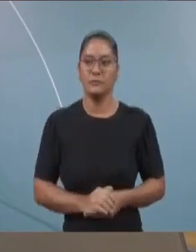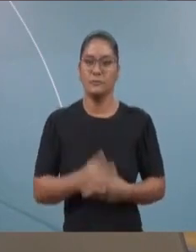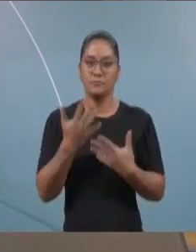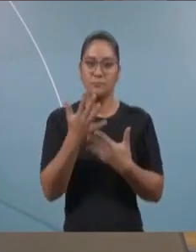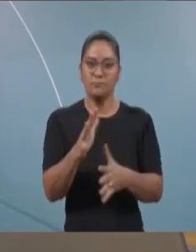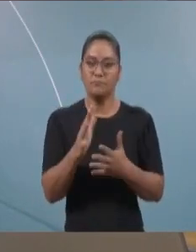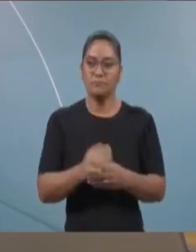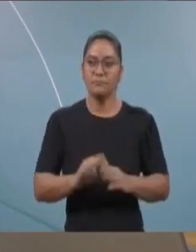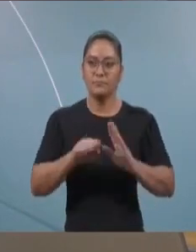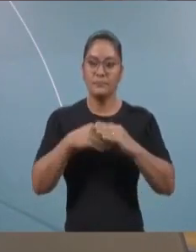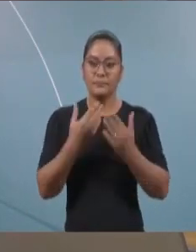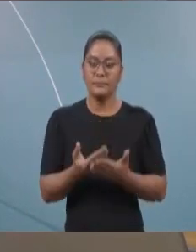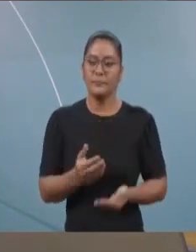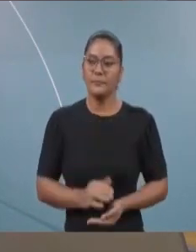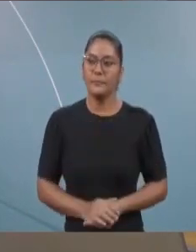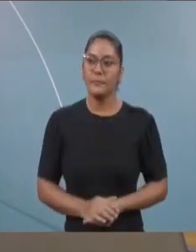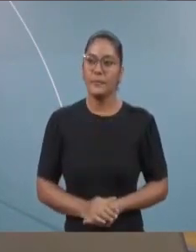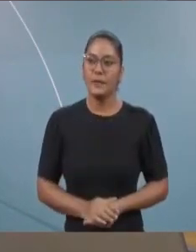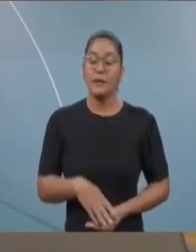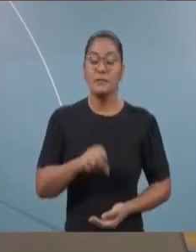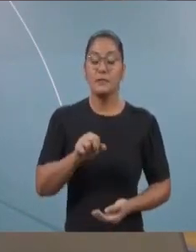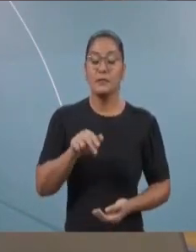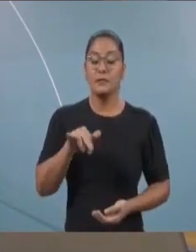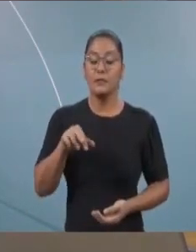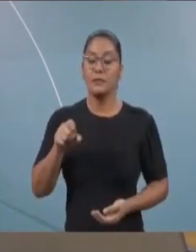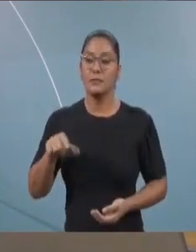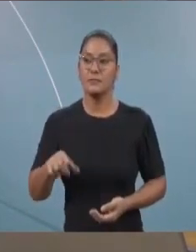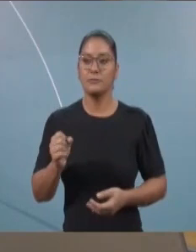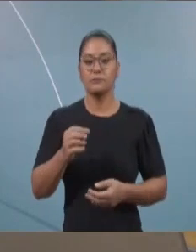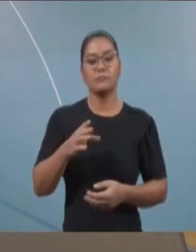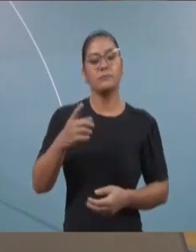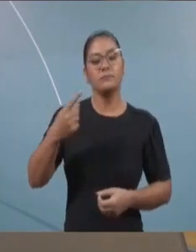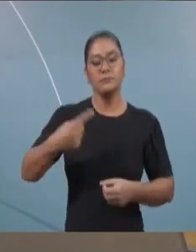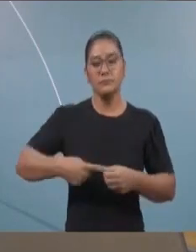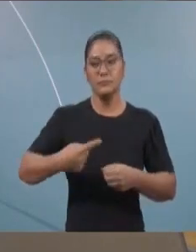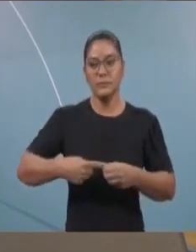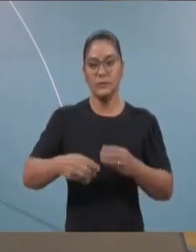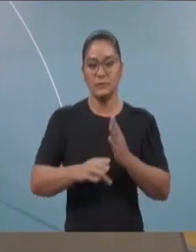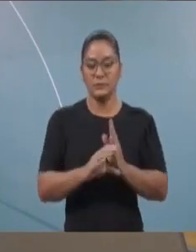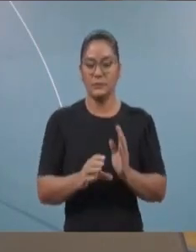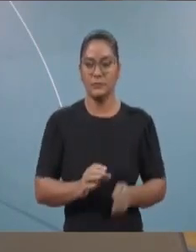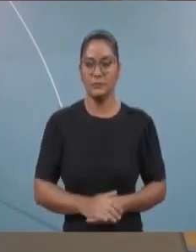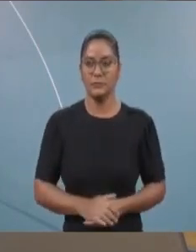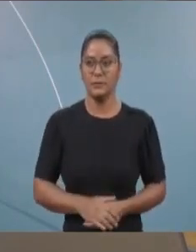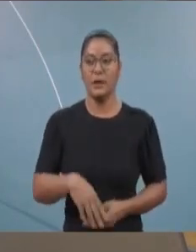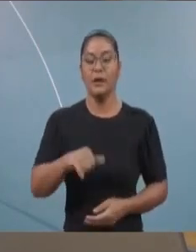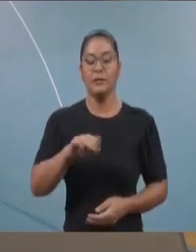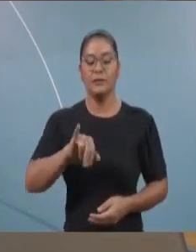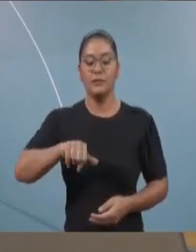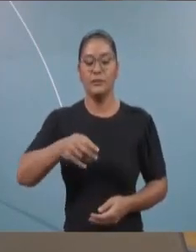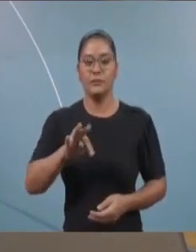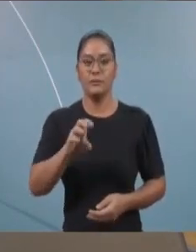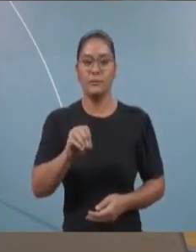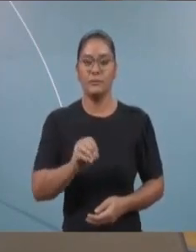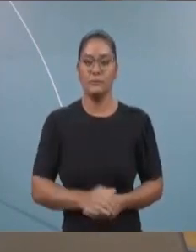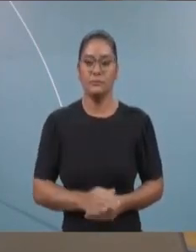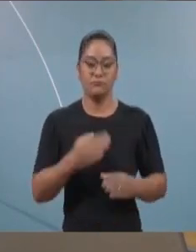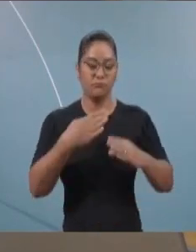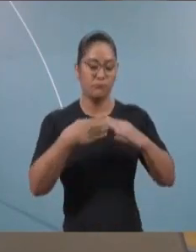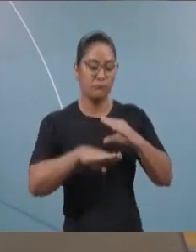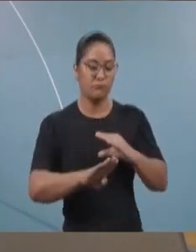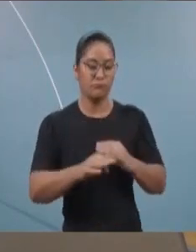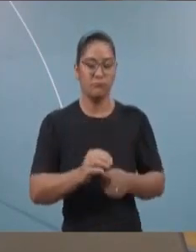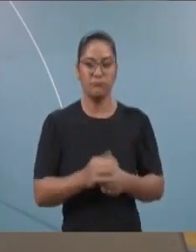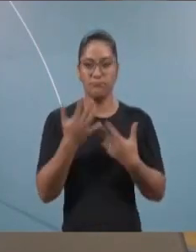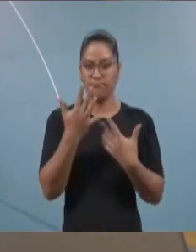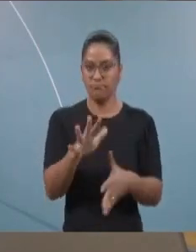para o Colégio Diocesano seridoense localizado também no município de Caicó também o deputado adjunto Dias encaminhando a Moção de